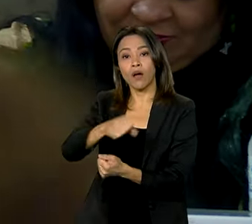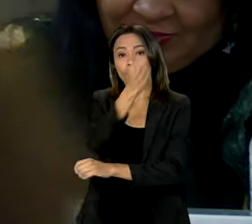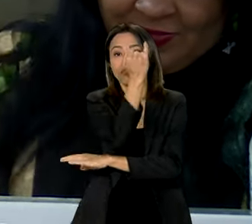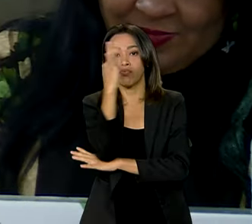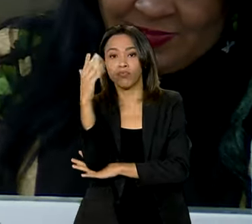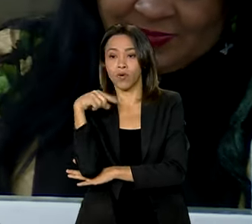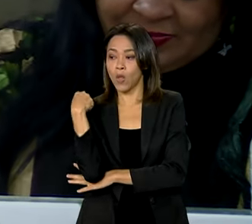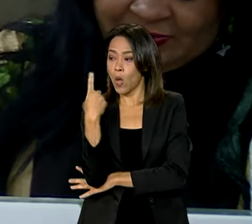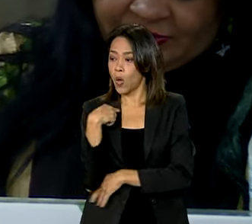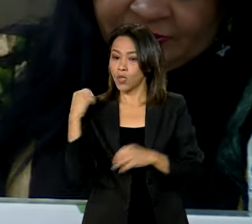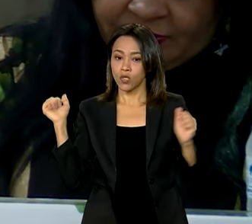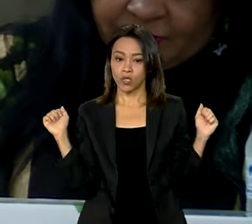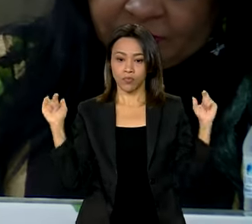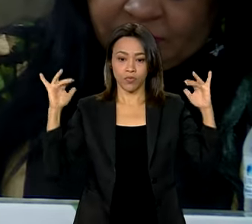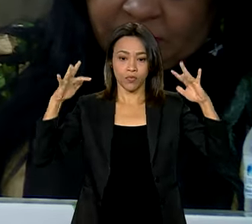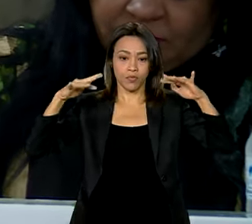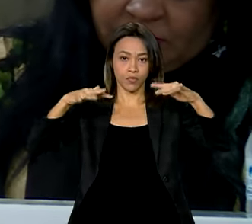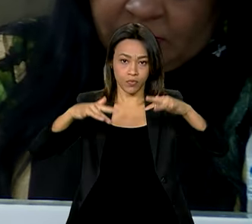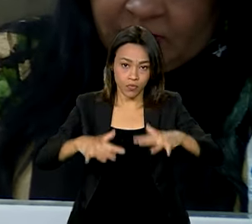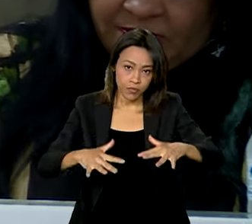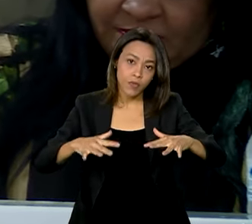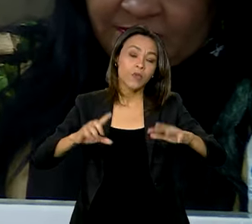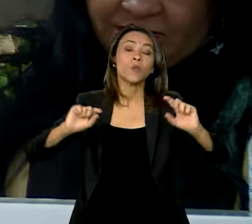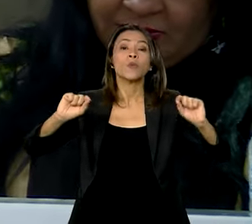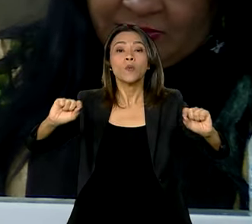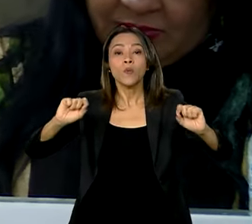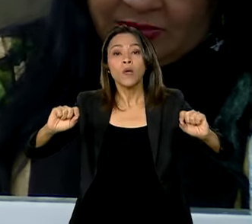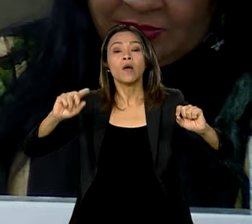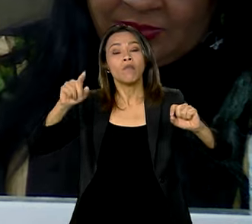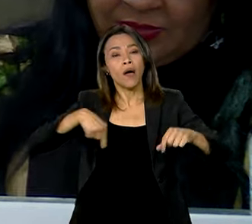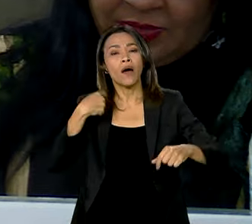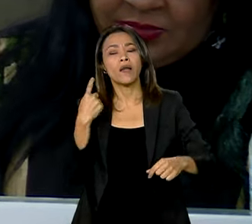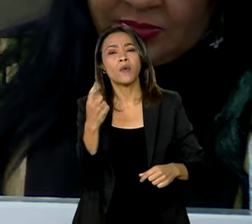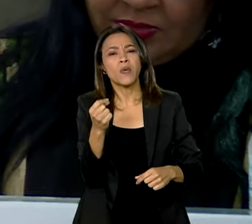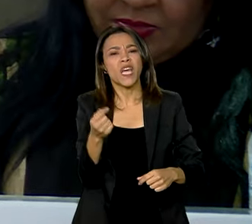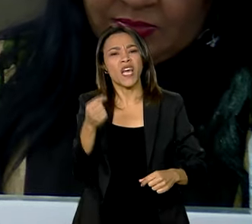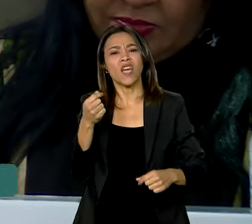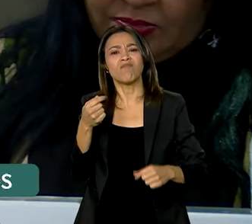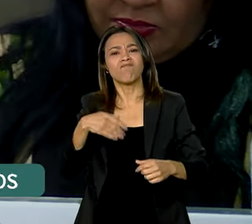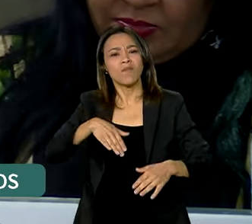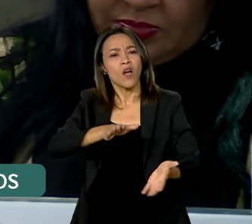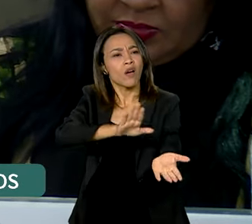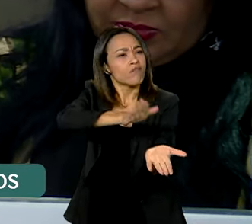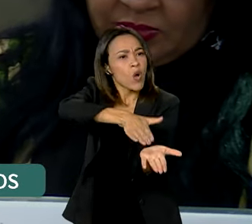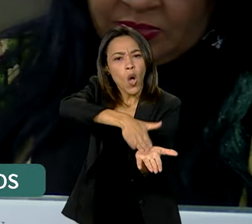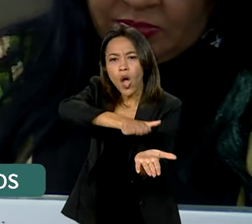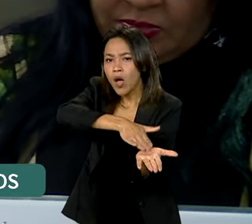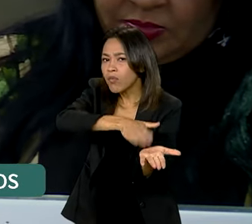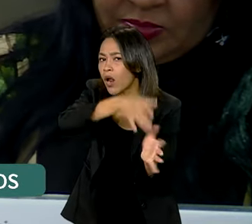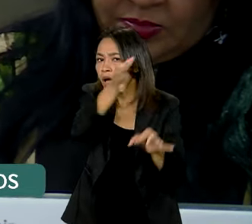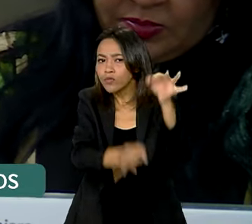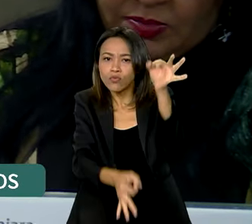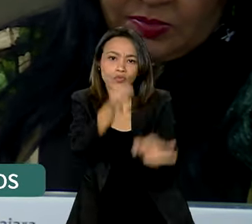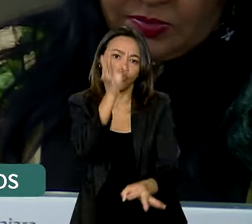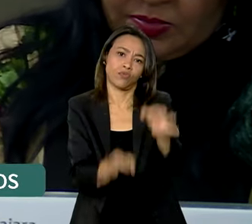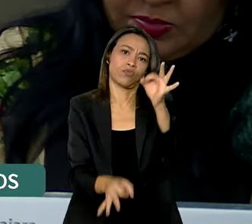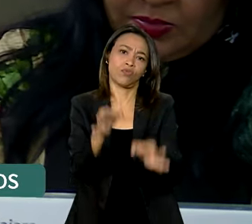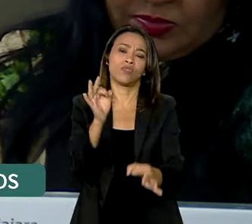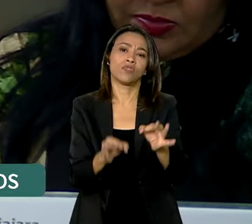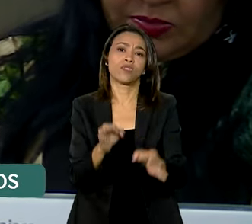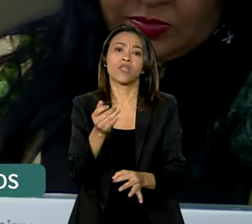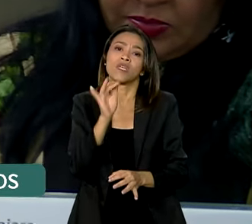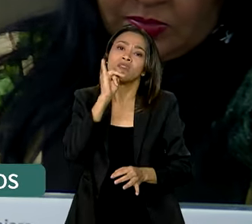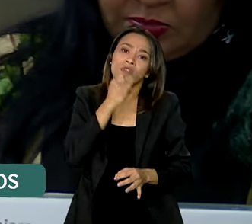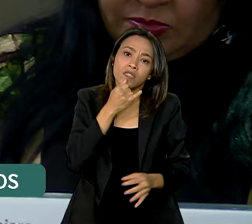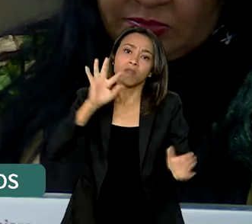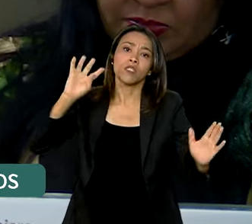reunidos, não é, para um esforço de reparação, de justiça em relação àqueles que